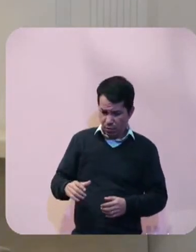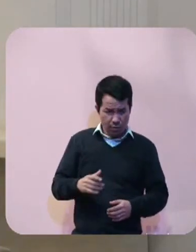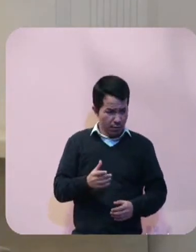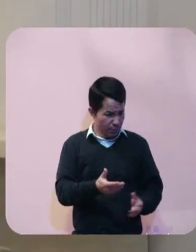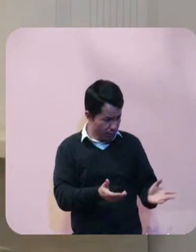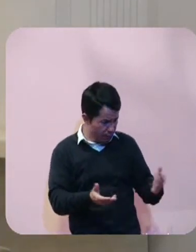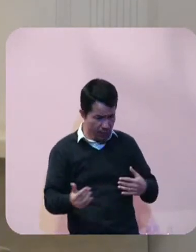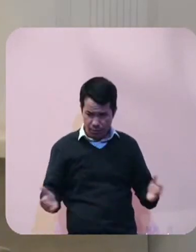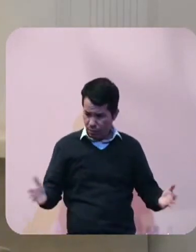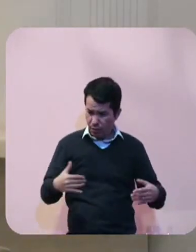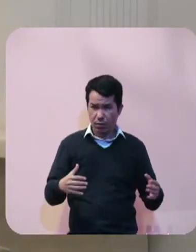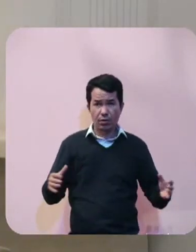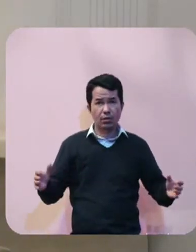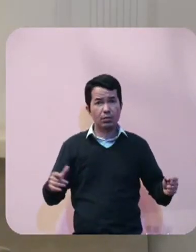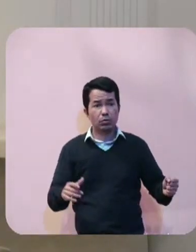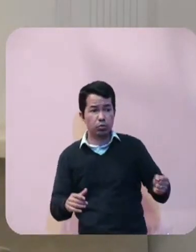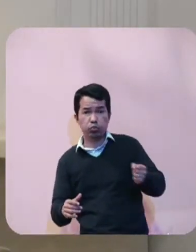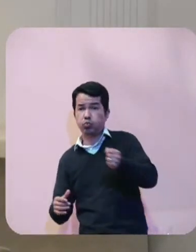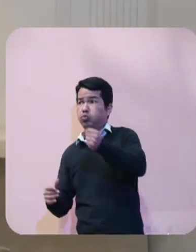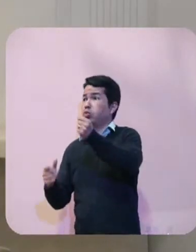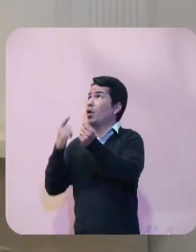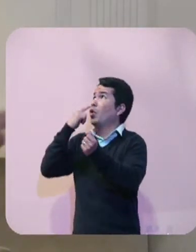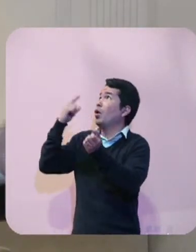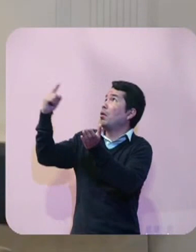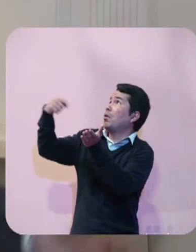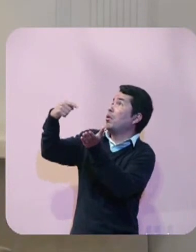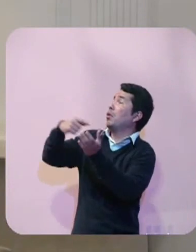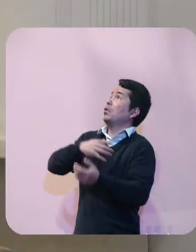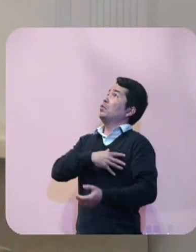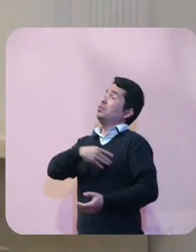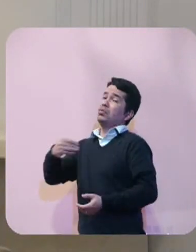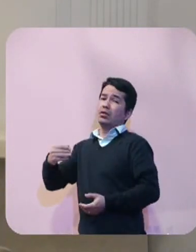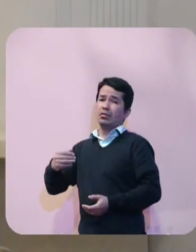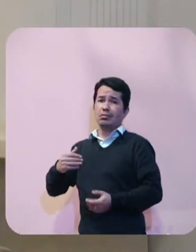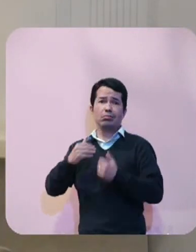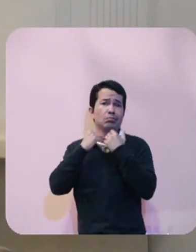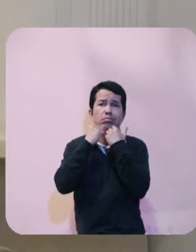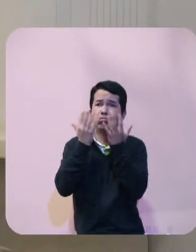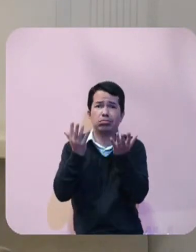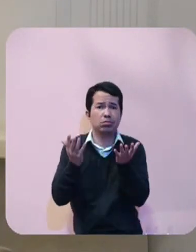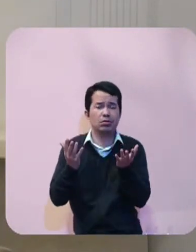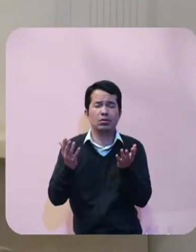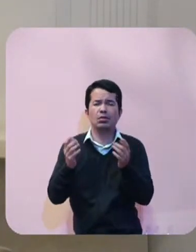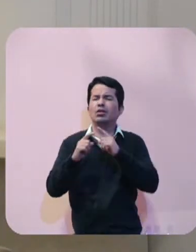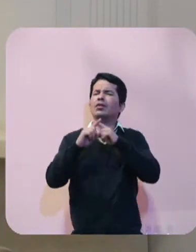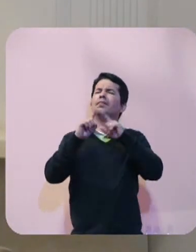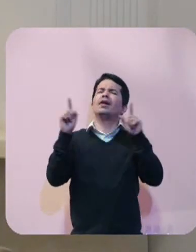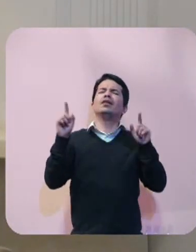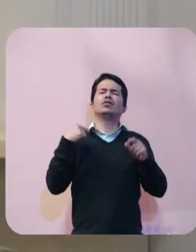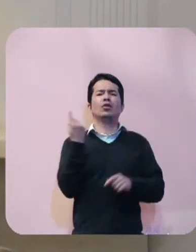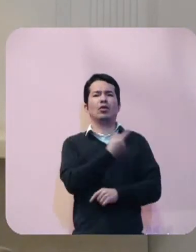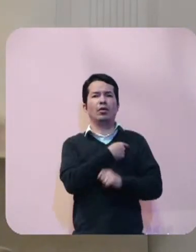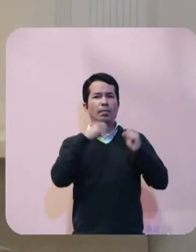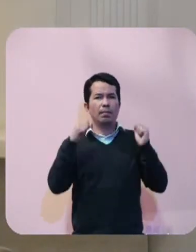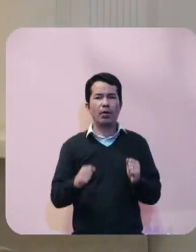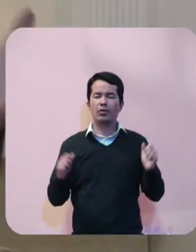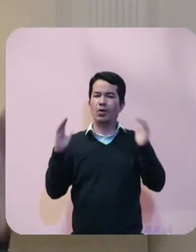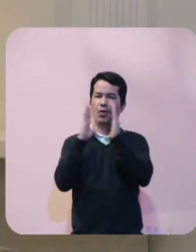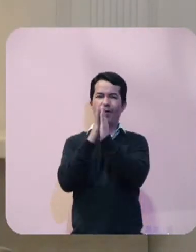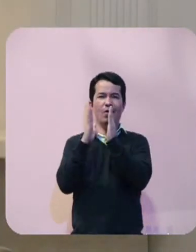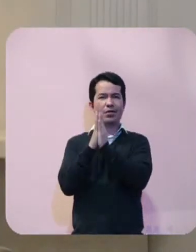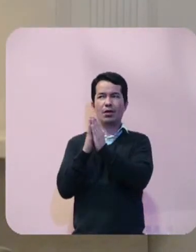porque só o Espírito Santo é que convence do pecado, da justiça e do juízo. Então, nós podemos simplesmente ser